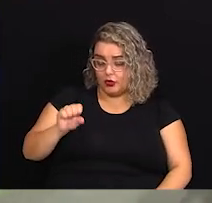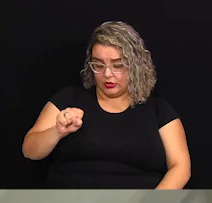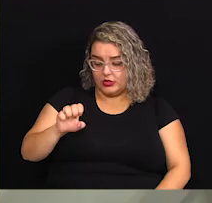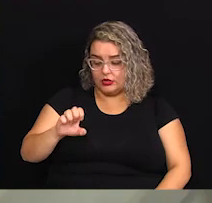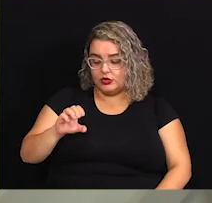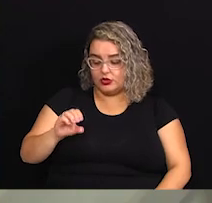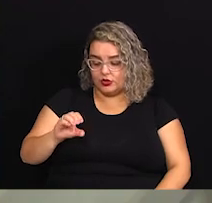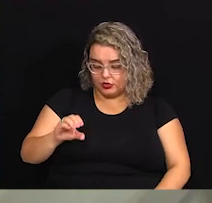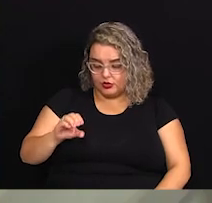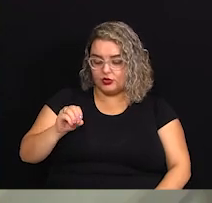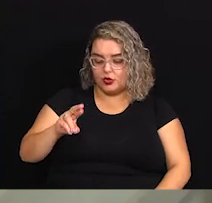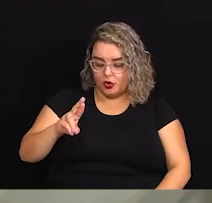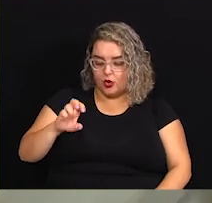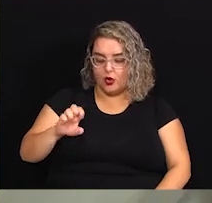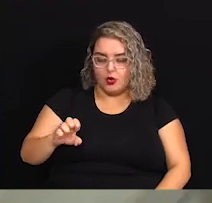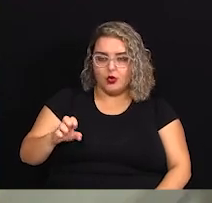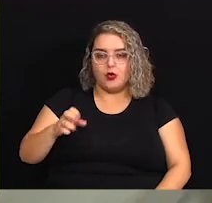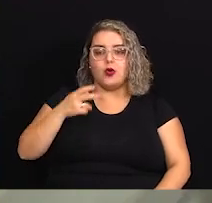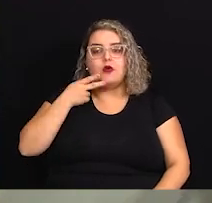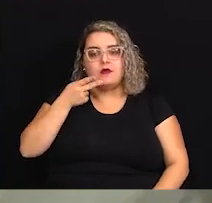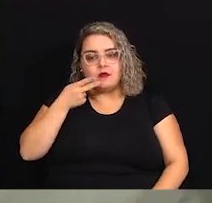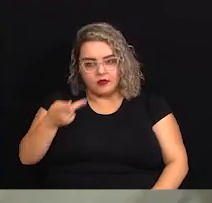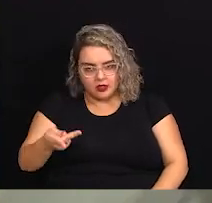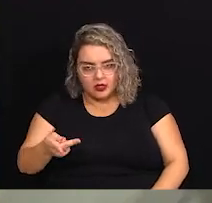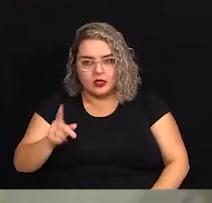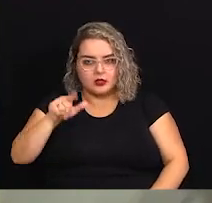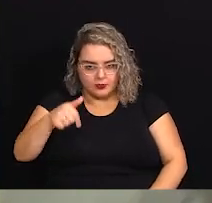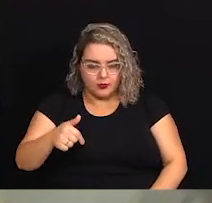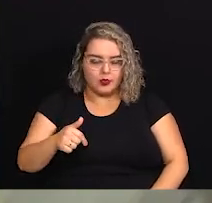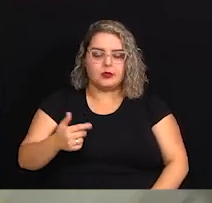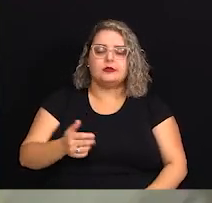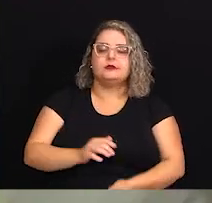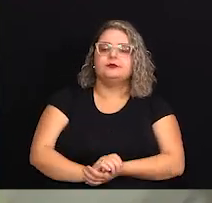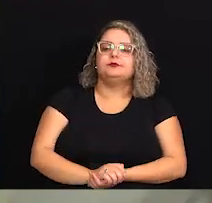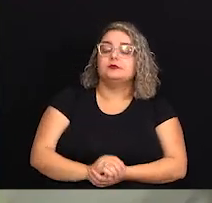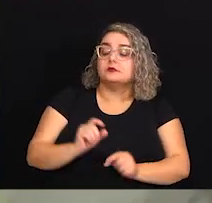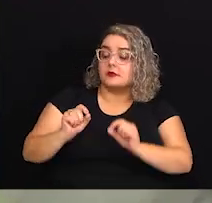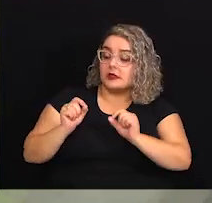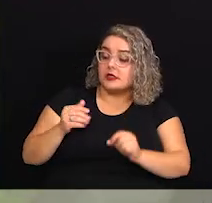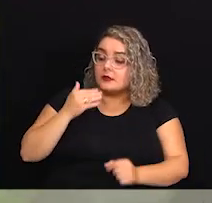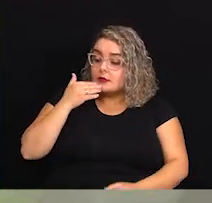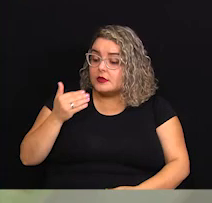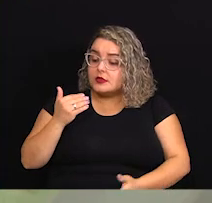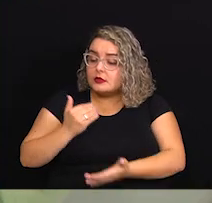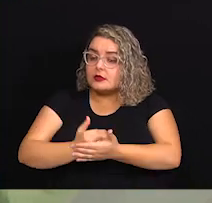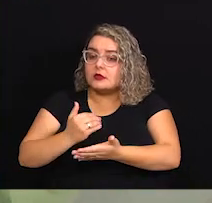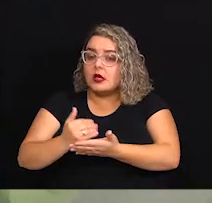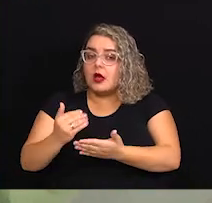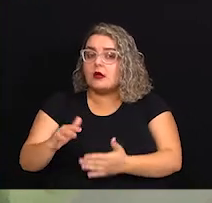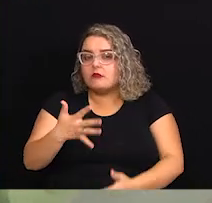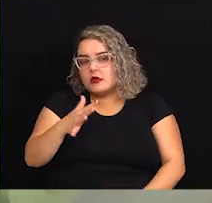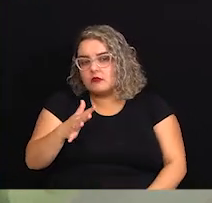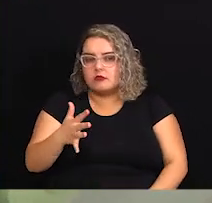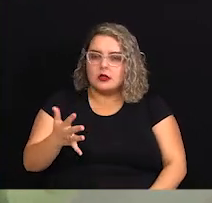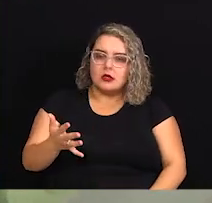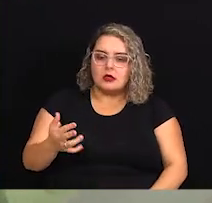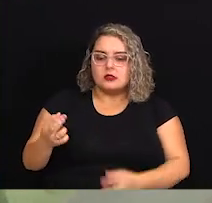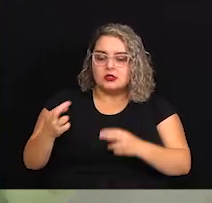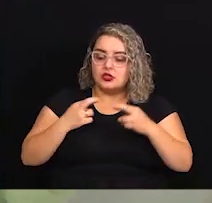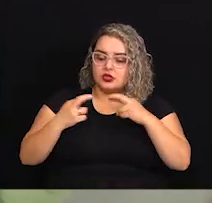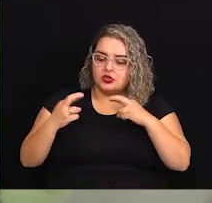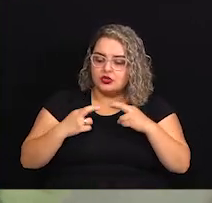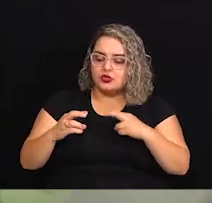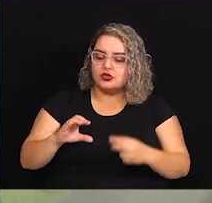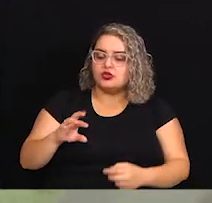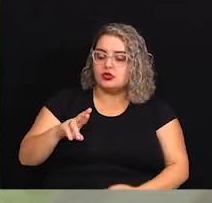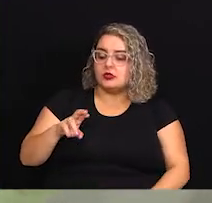pouco umas dicas a esse respeito. Mas para quem vai pedir o empréstimo, geralmente leva quanto tempo essa